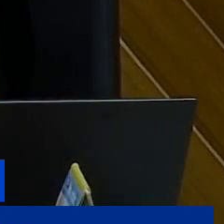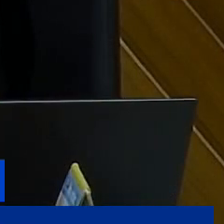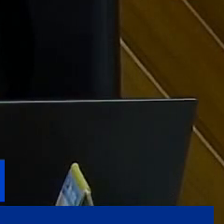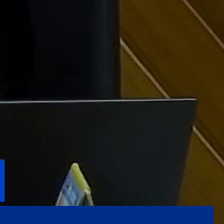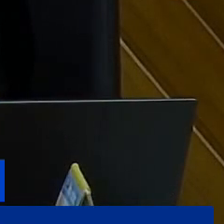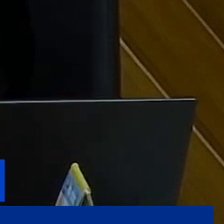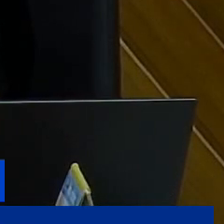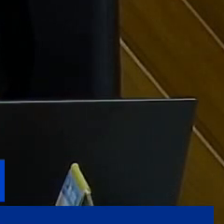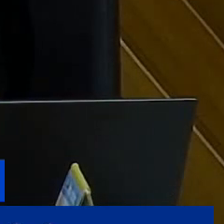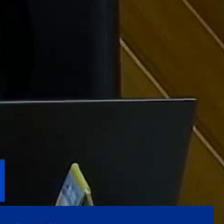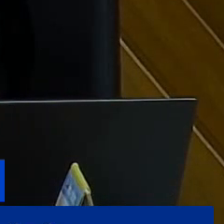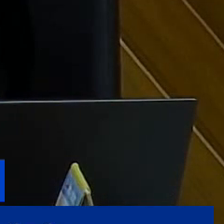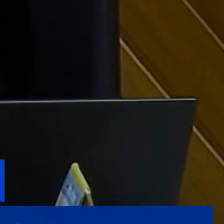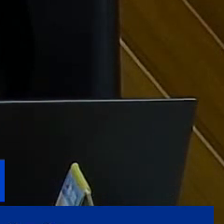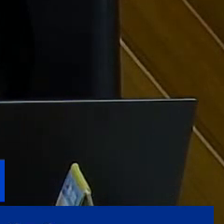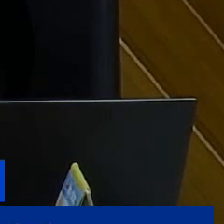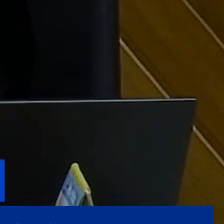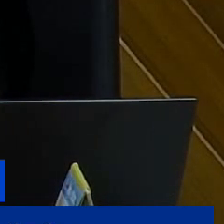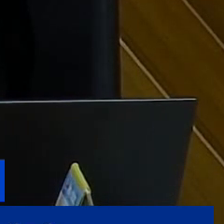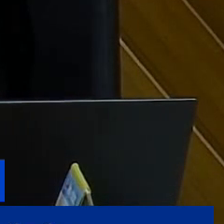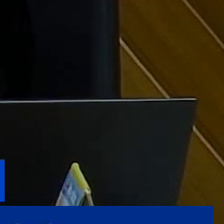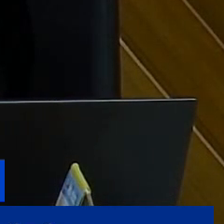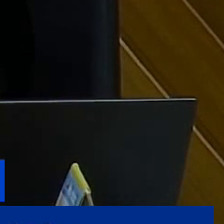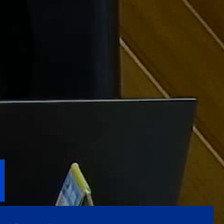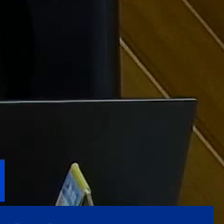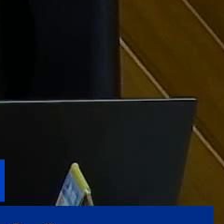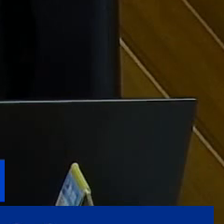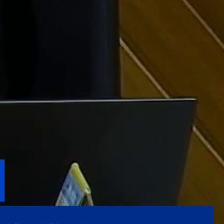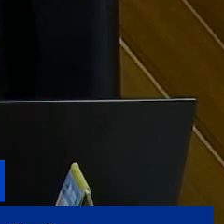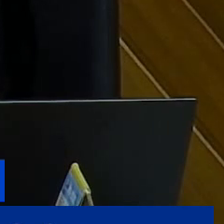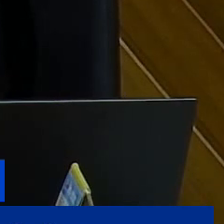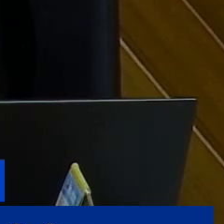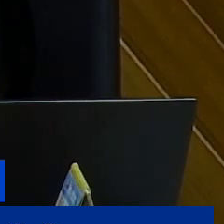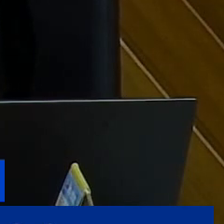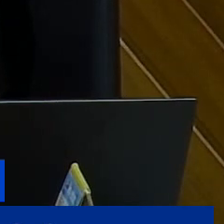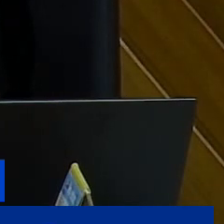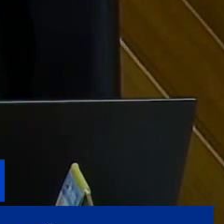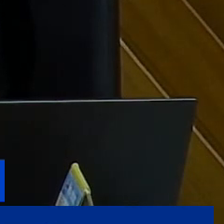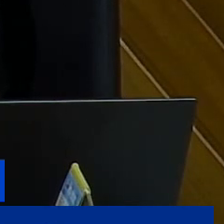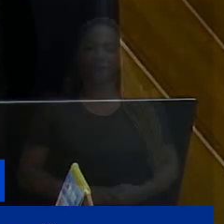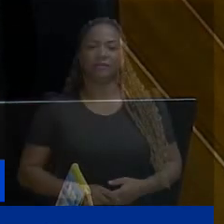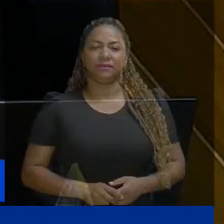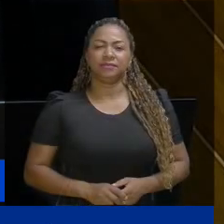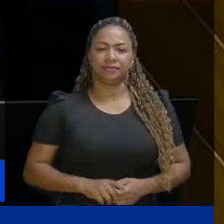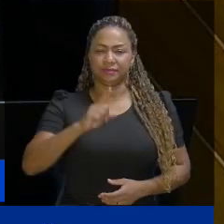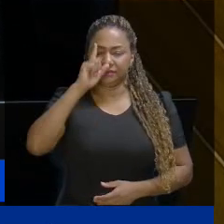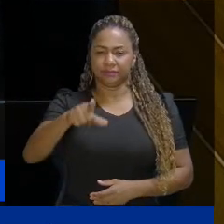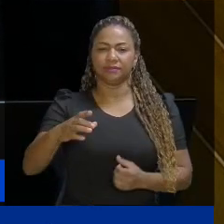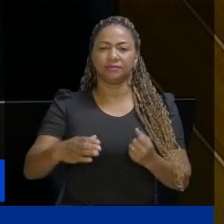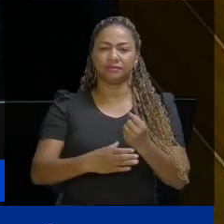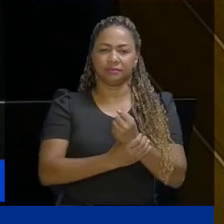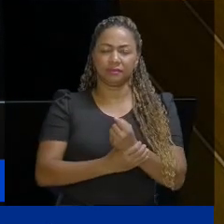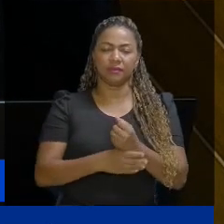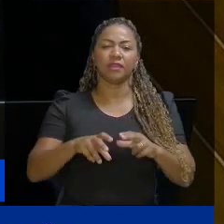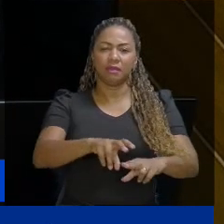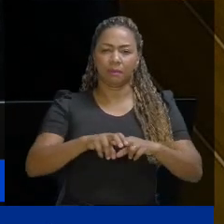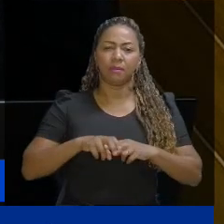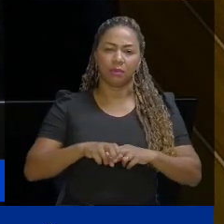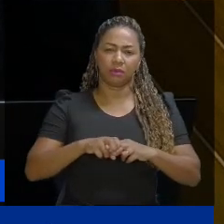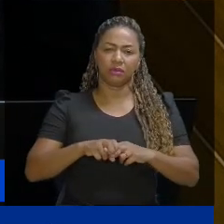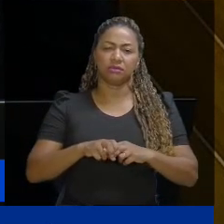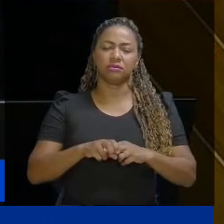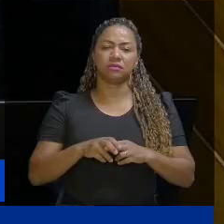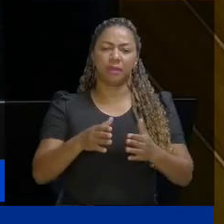precedentes que garantem a eficácia das decisões cautelares no contexto de mandados de segurança. Por esses motivos,